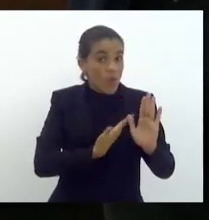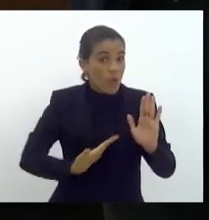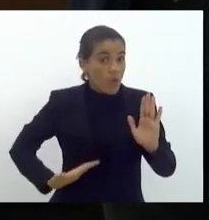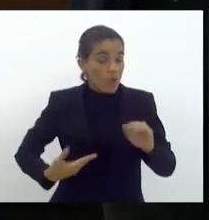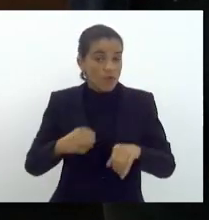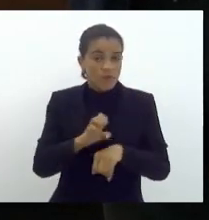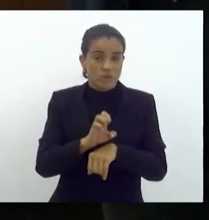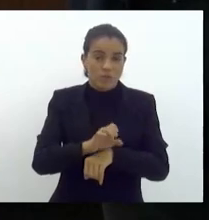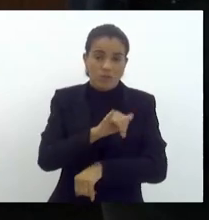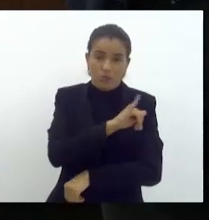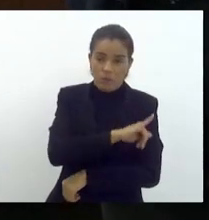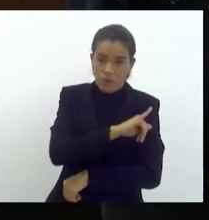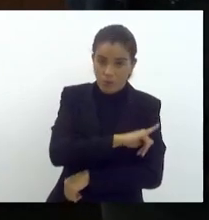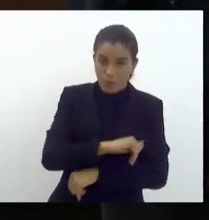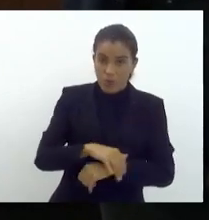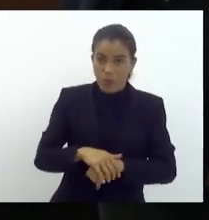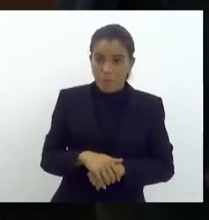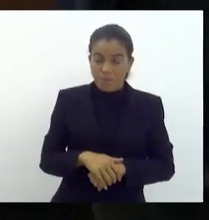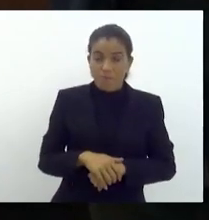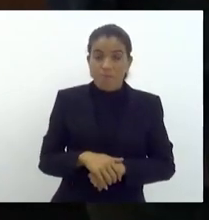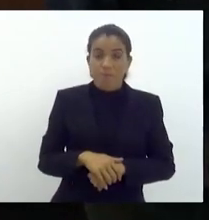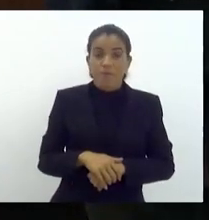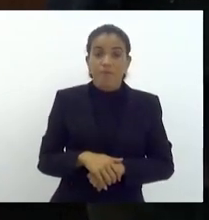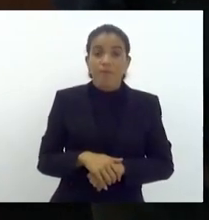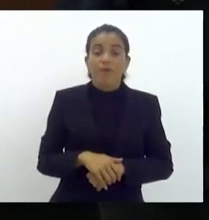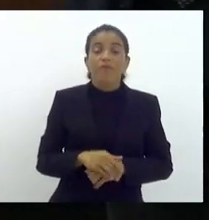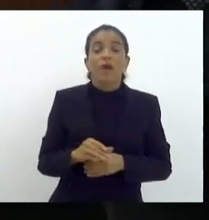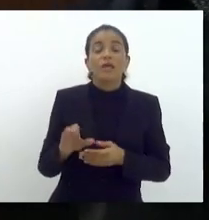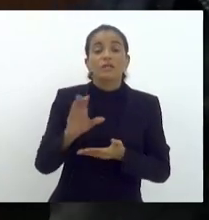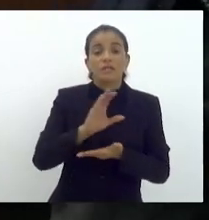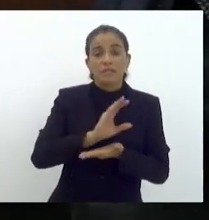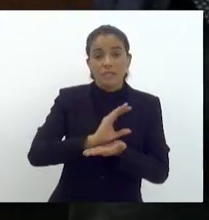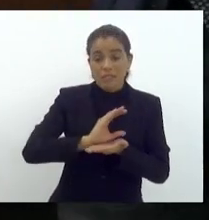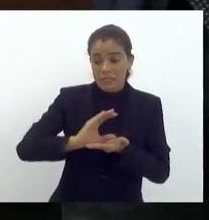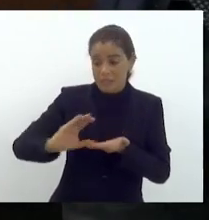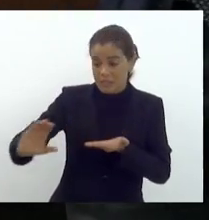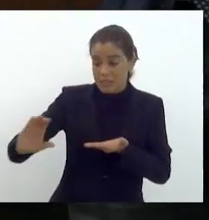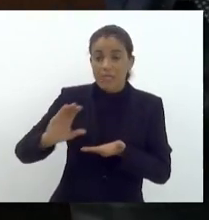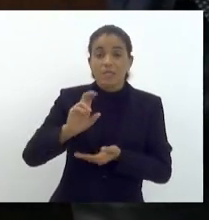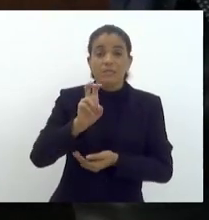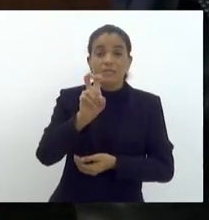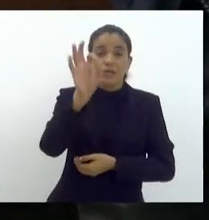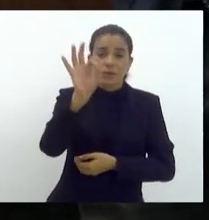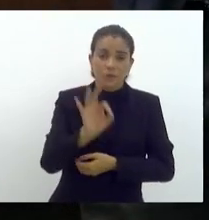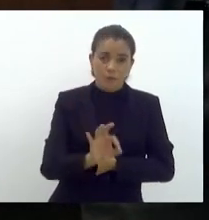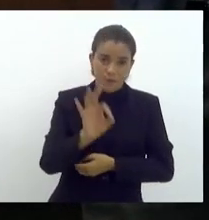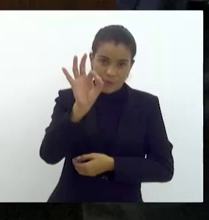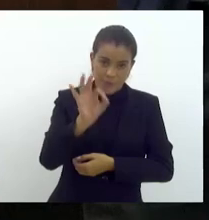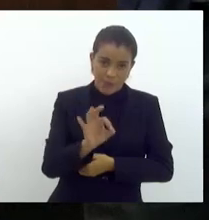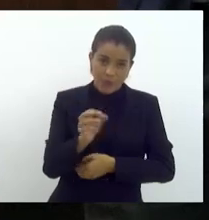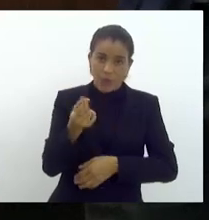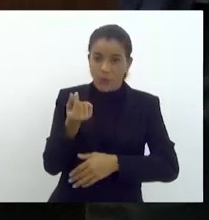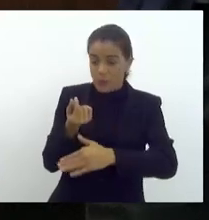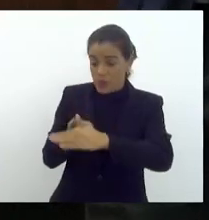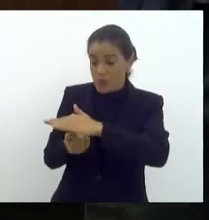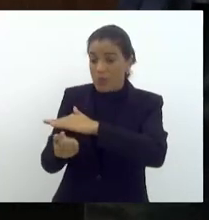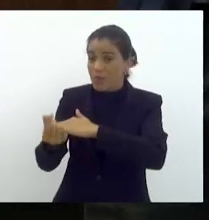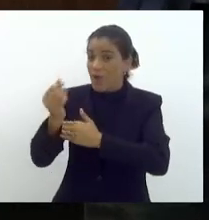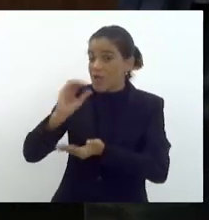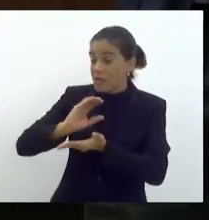do Estado do Rio de Janeiro destinará 5% do recurso dos Fundos